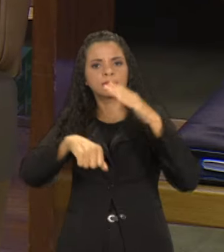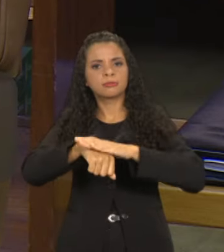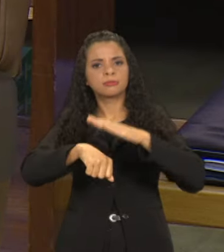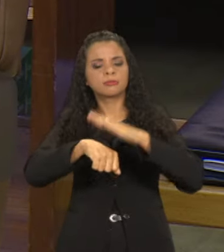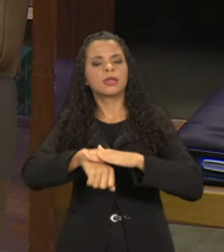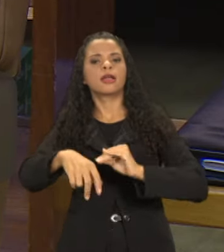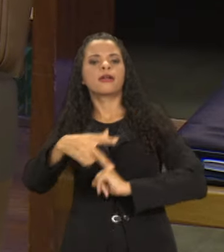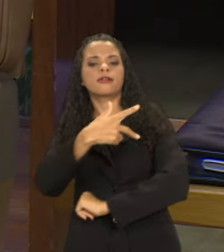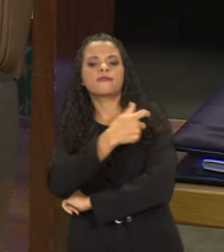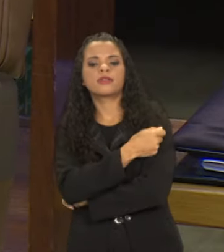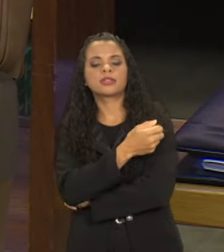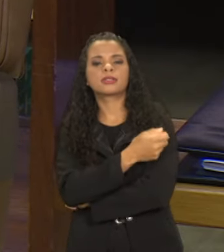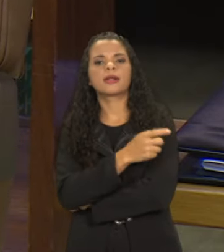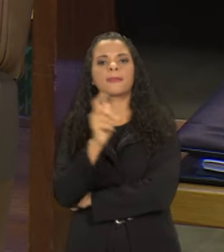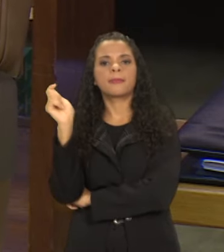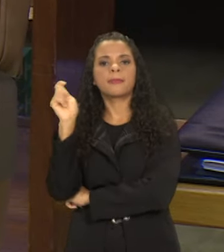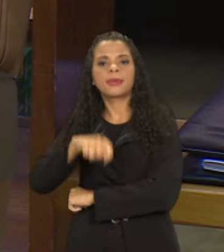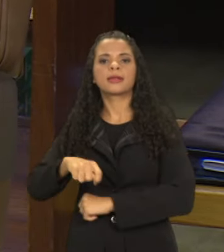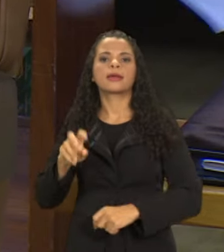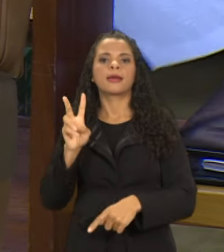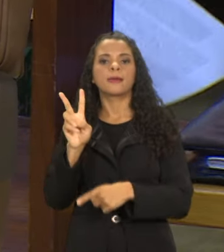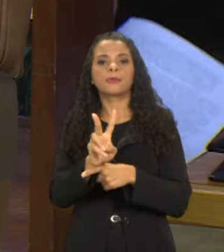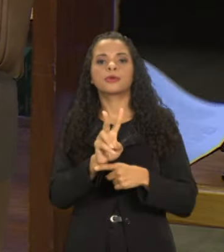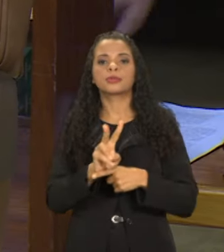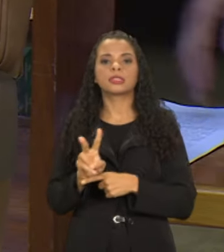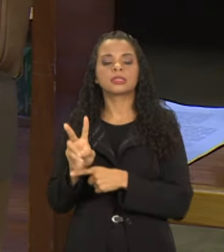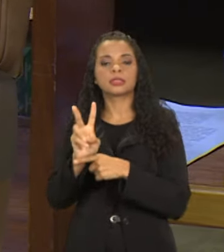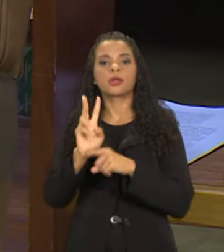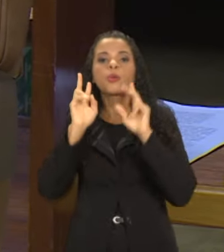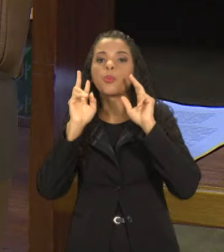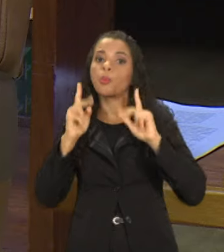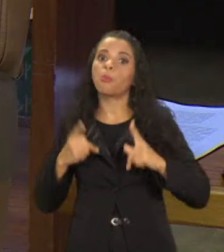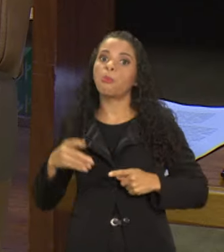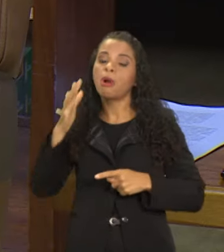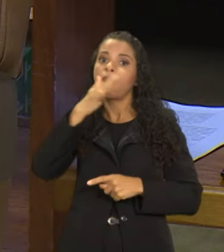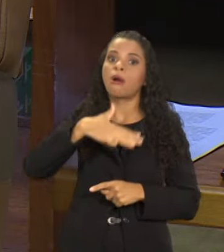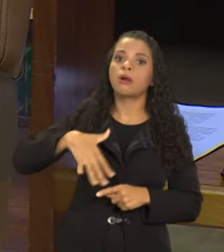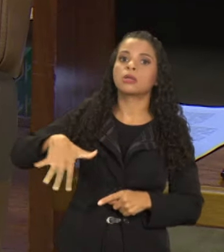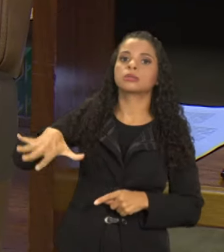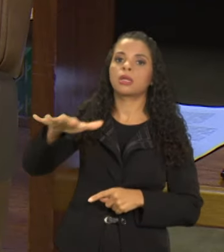a proteção, não das pessoas, mas talvez da humanidade.